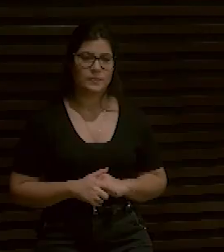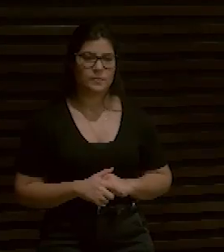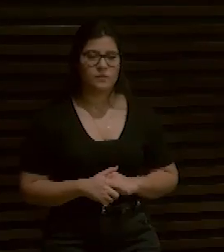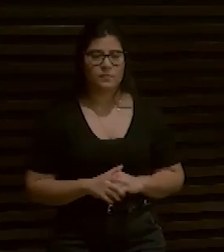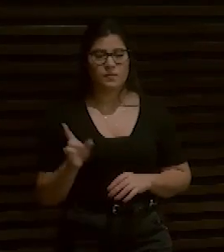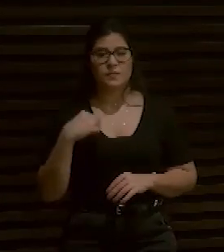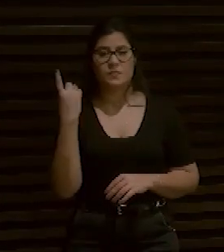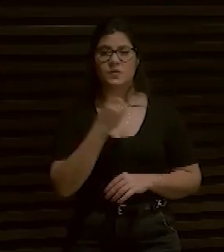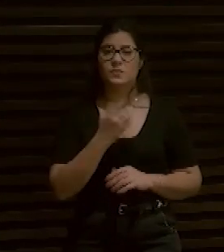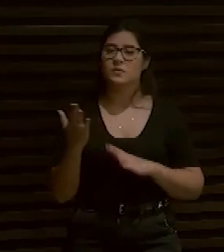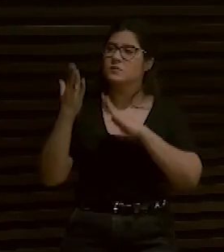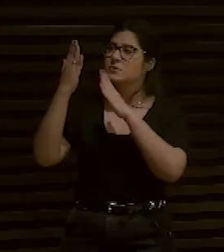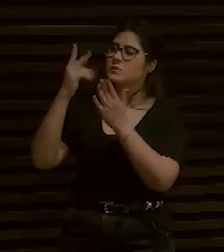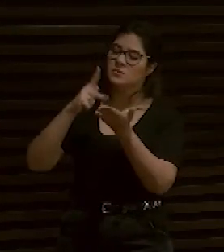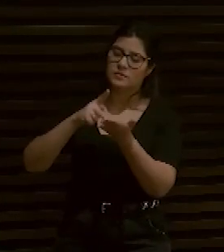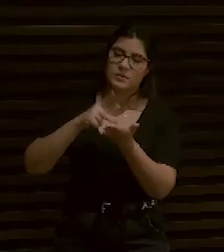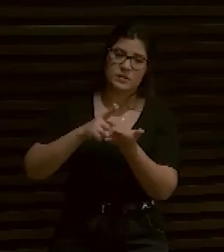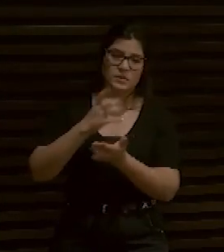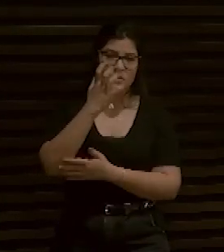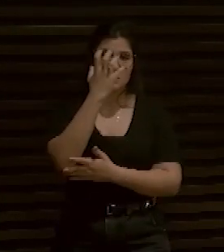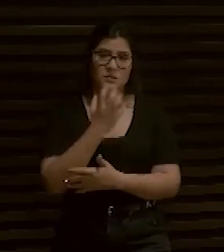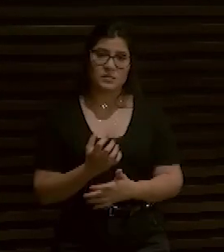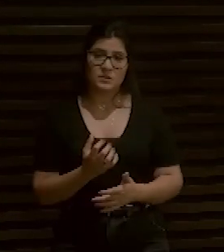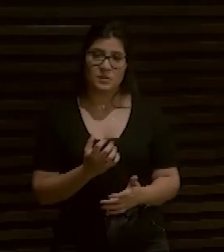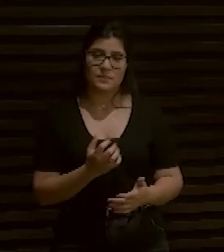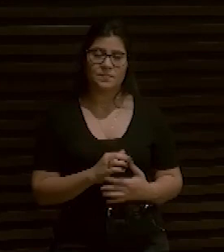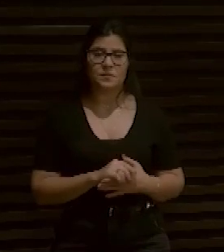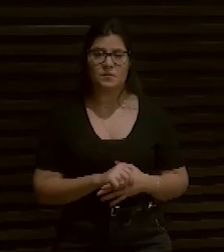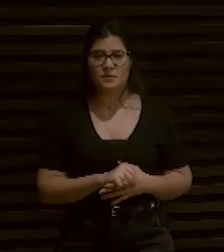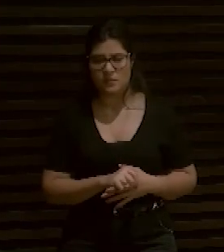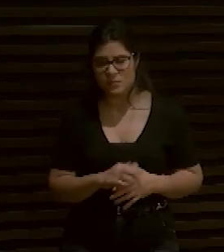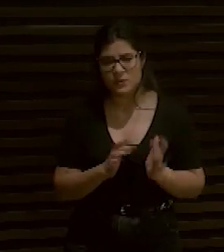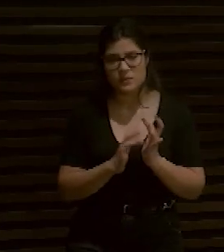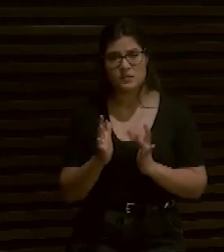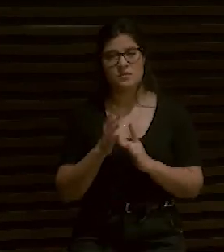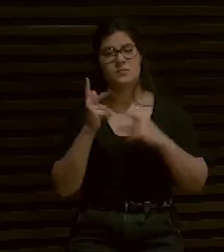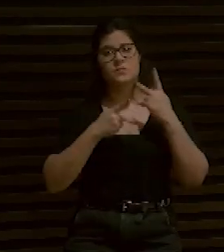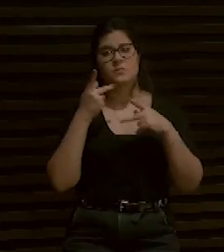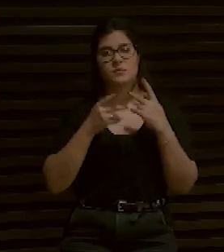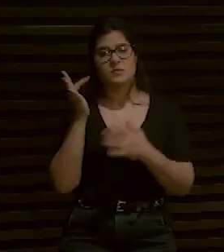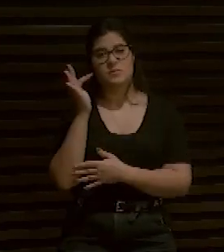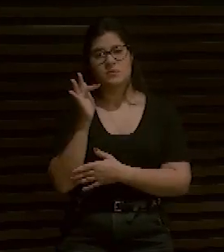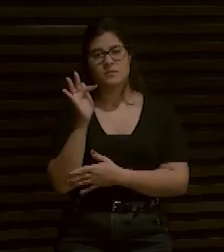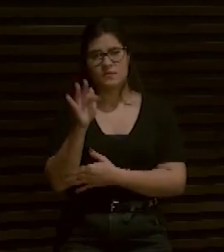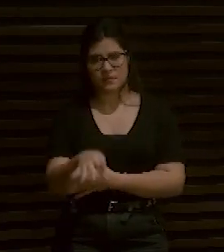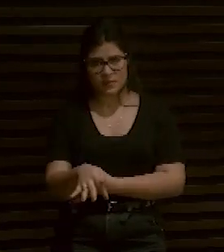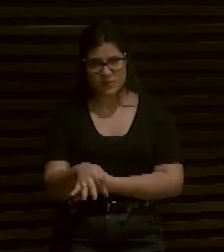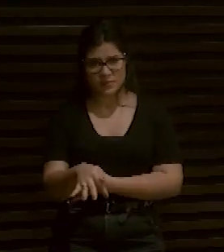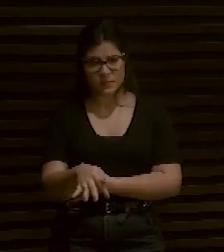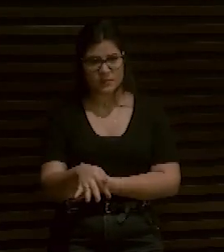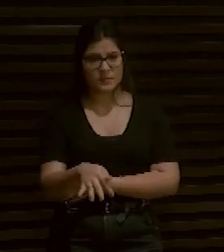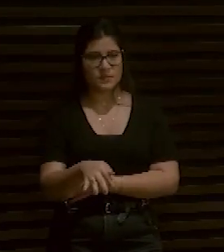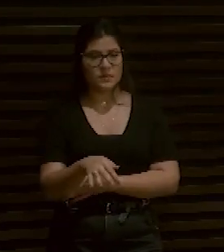Nós estamos diante de uma verdade muito séria, meus irmãos. Muito séria. Jesus diz ao fim do Sermão do Monte, lá em